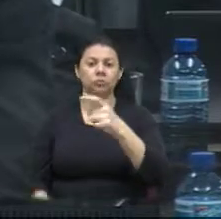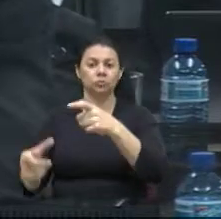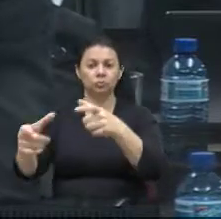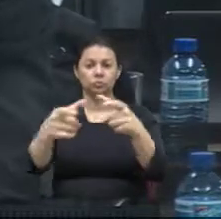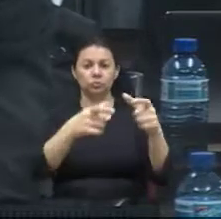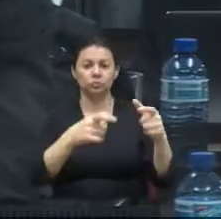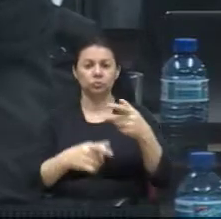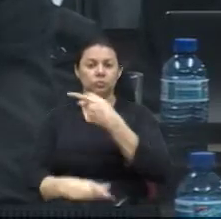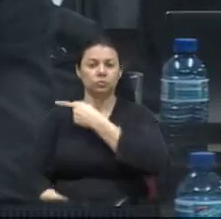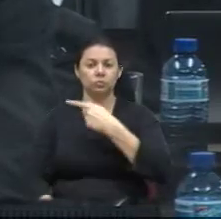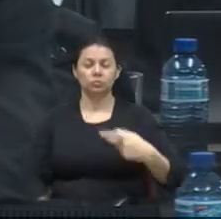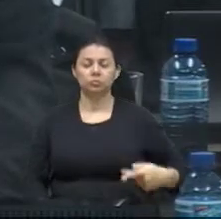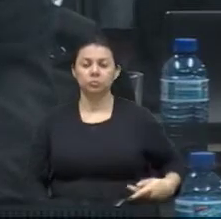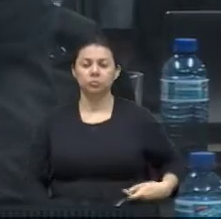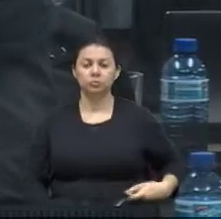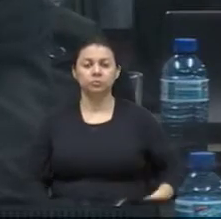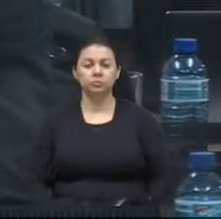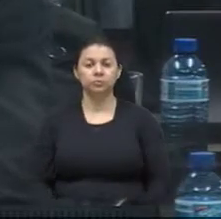pública